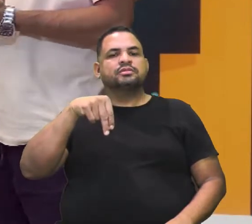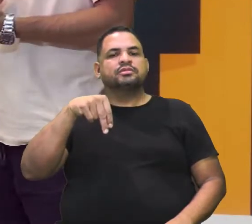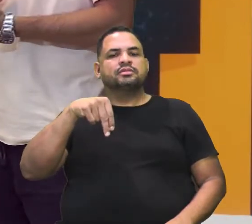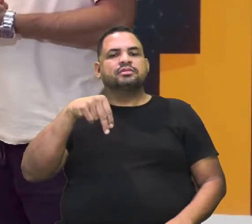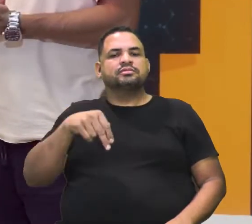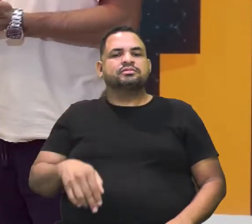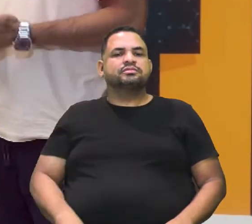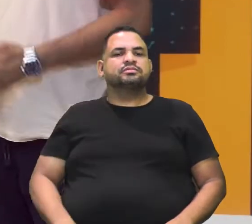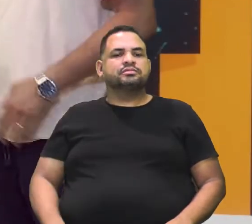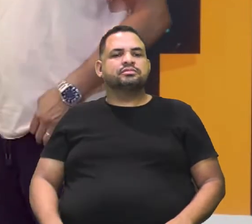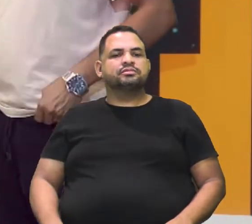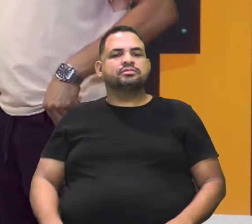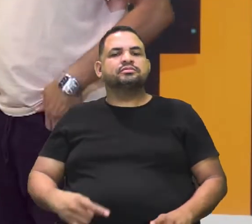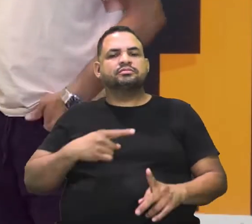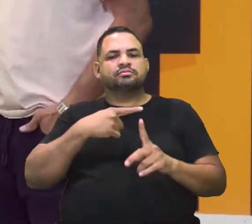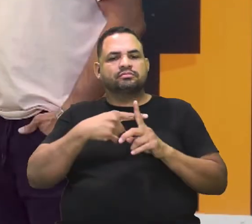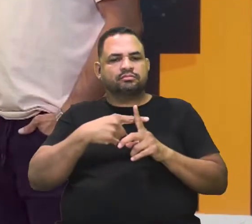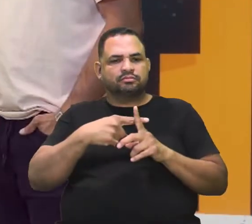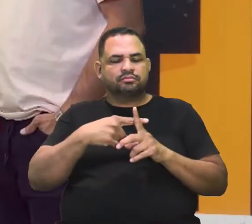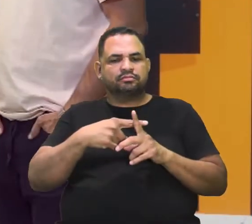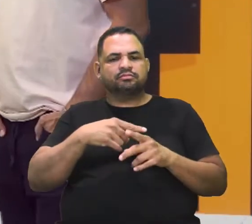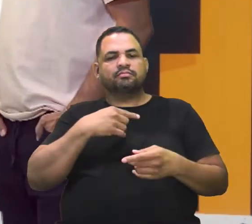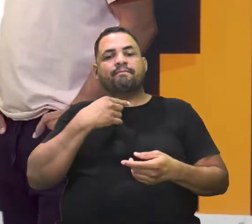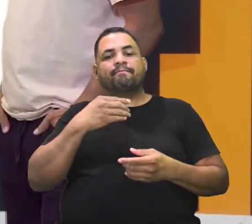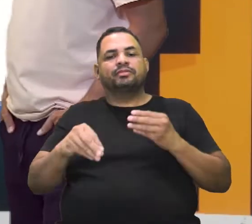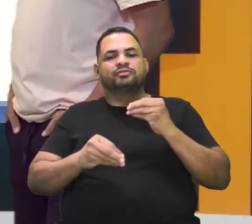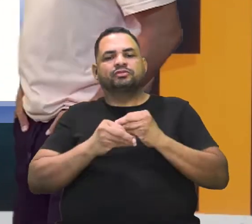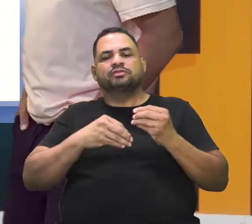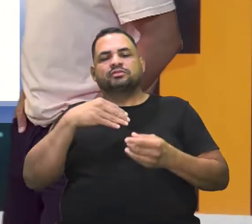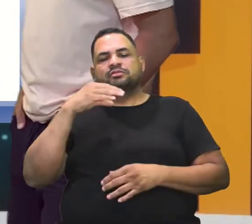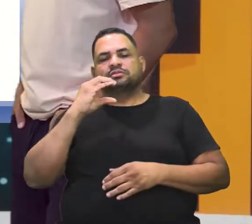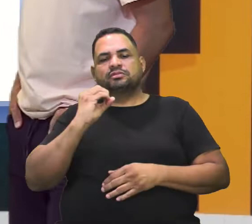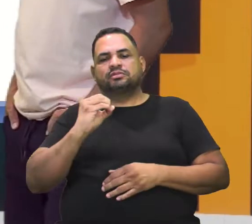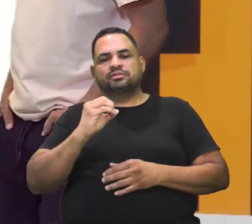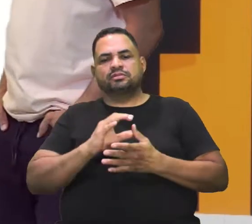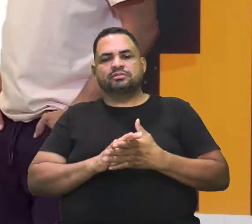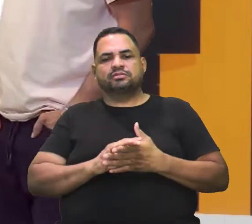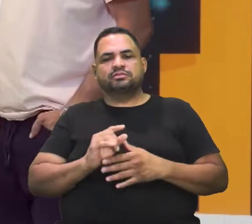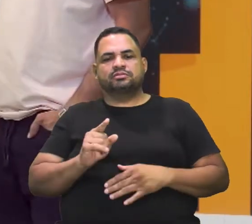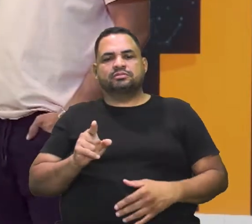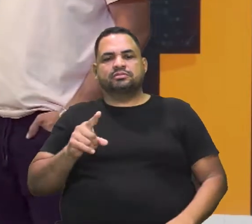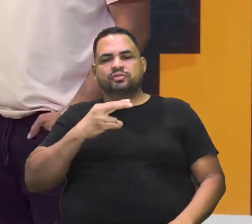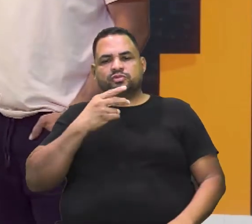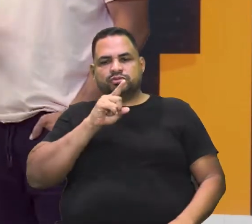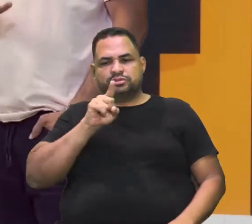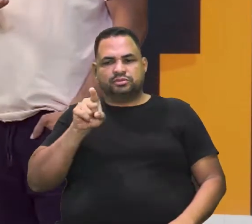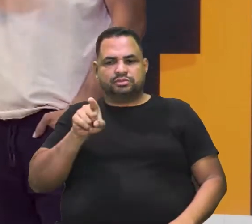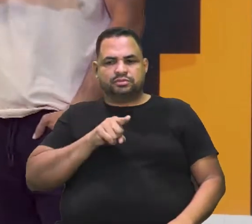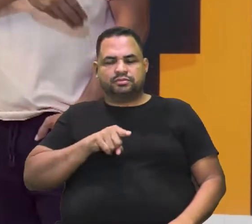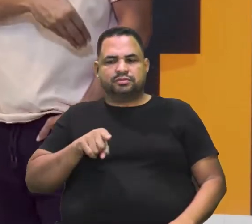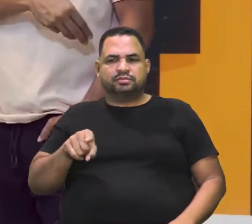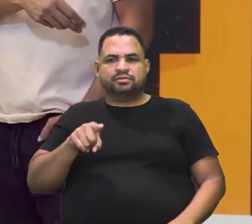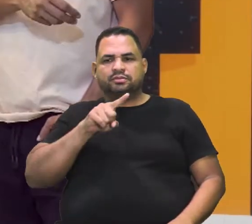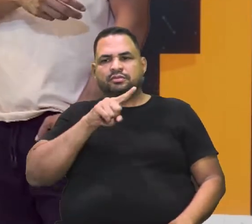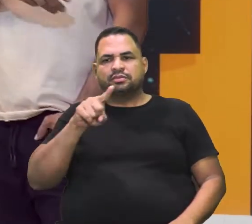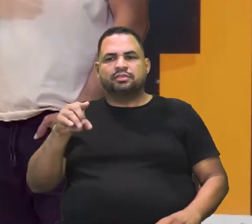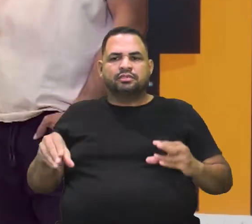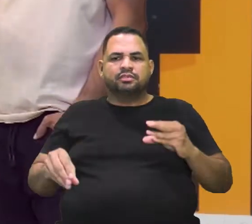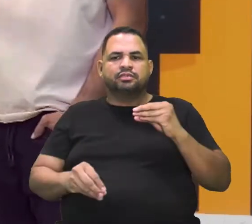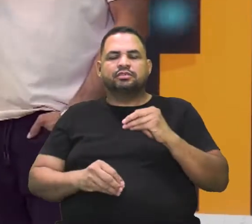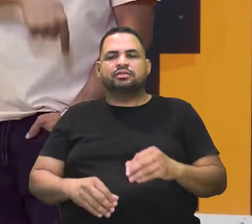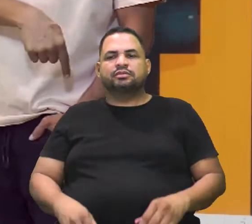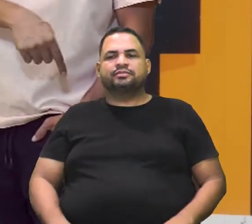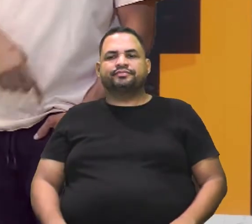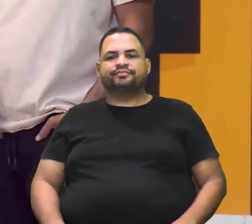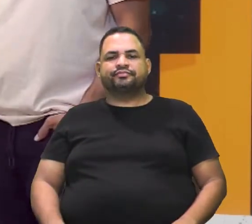gente tem, que são os números positivos, incluindo o zero. E os inteiros já é o verdinho aqui, o Z, ó. Que acolhe os naturais. Dentro